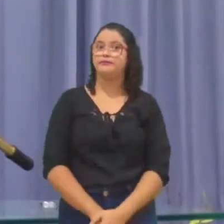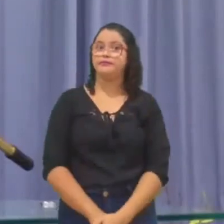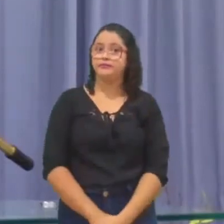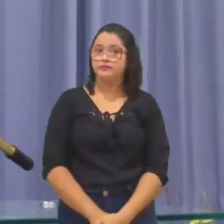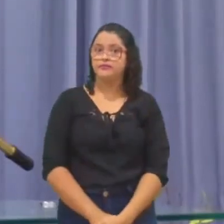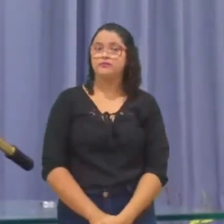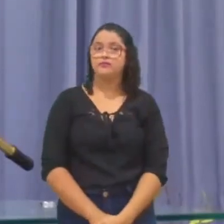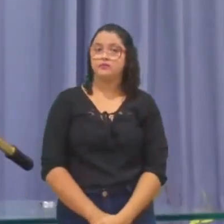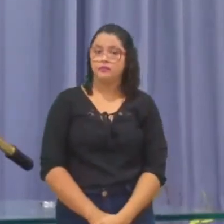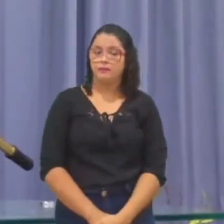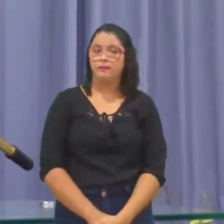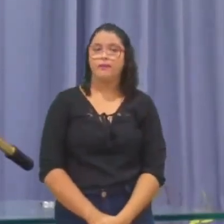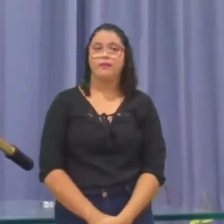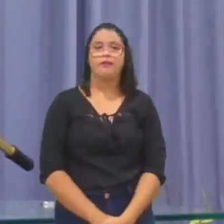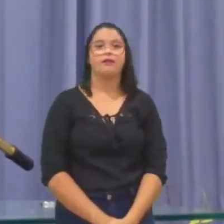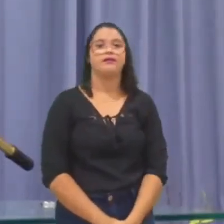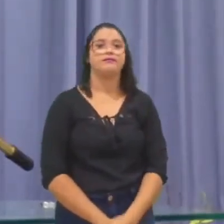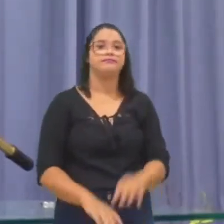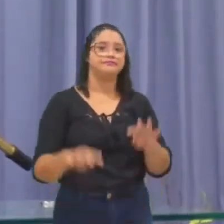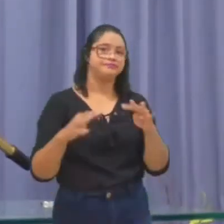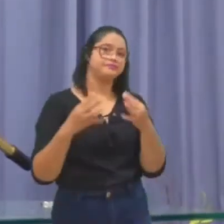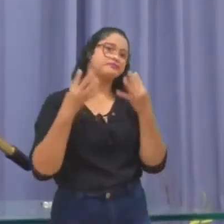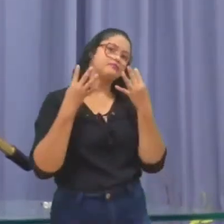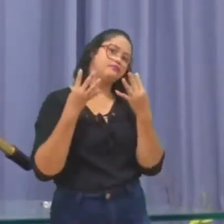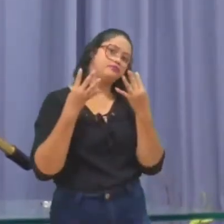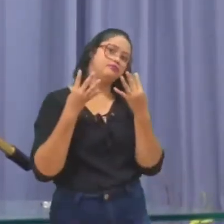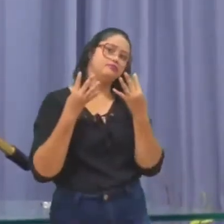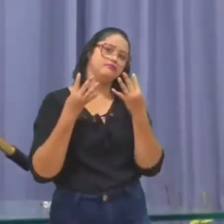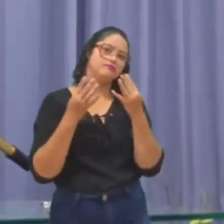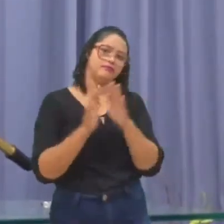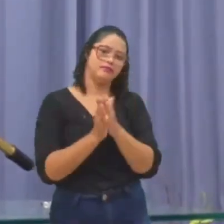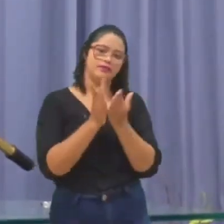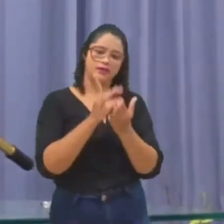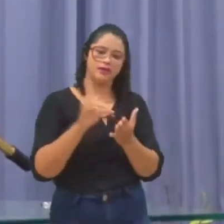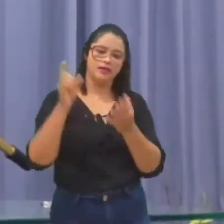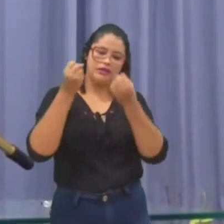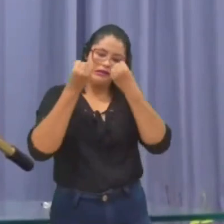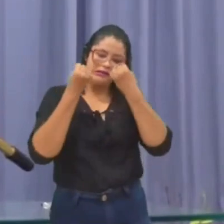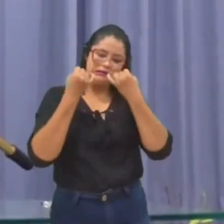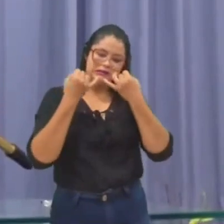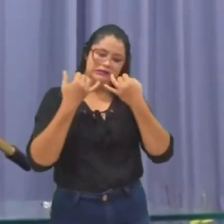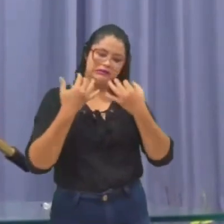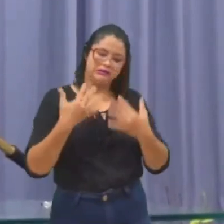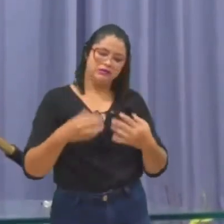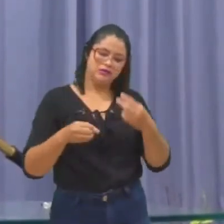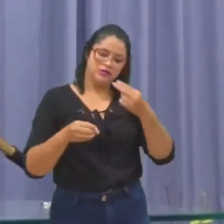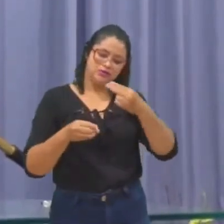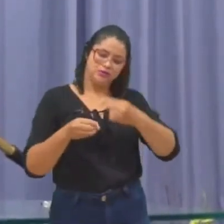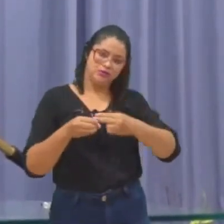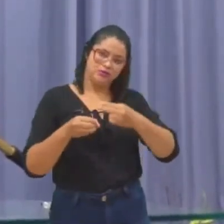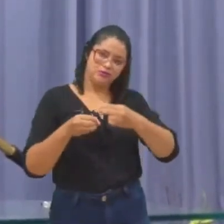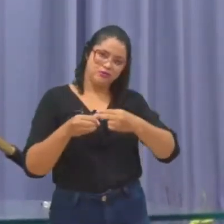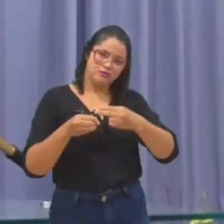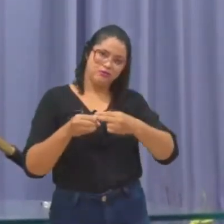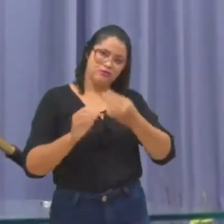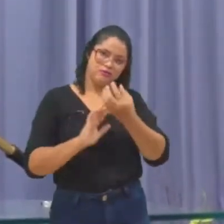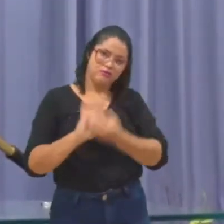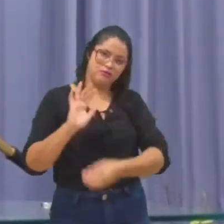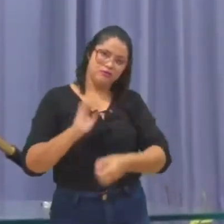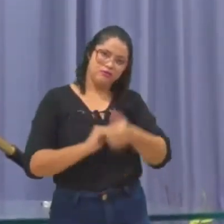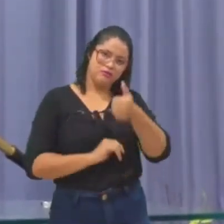preste bastante atenção ao que a palavra de Deus registra aqui em Números capítulo 13